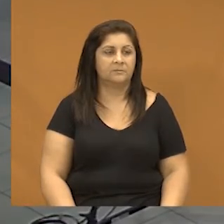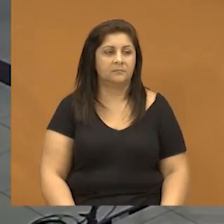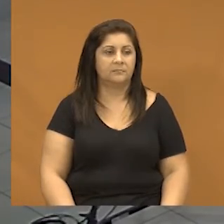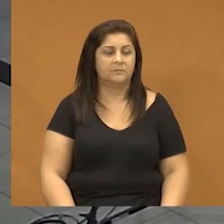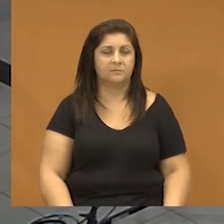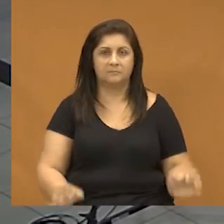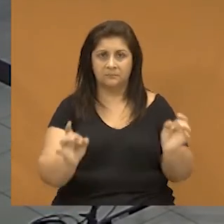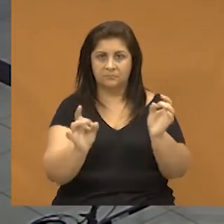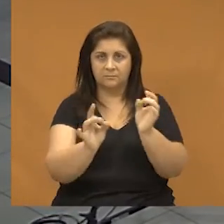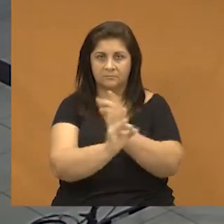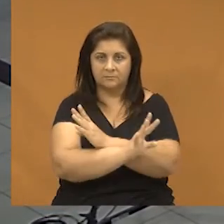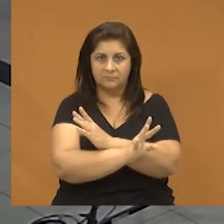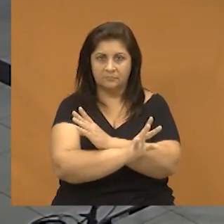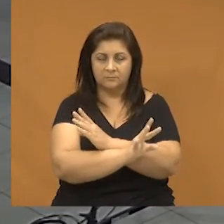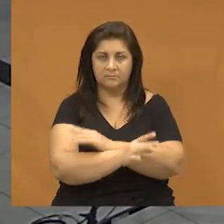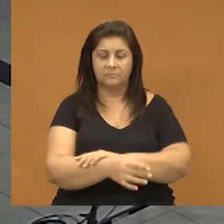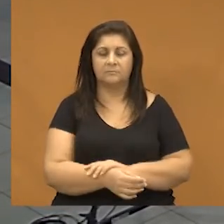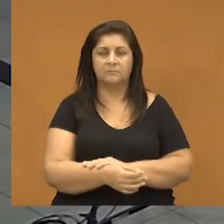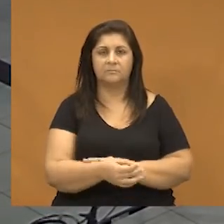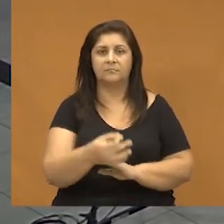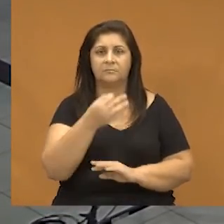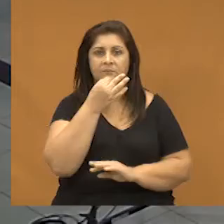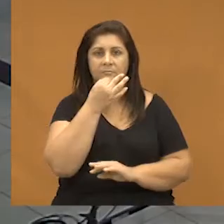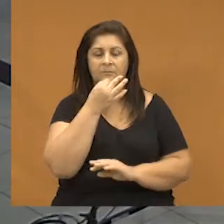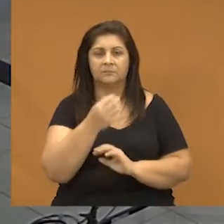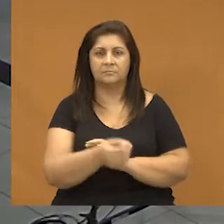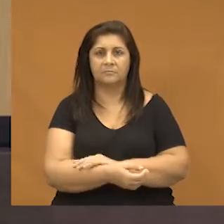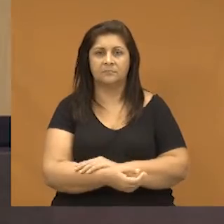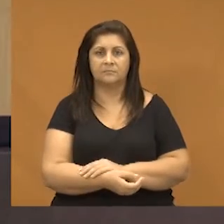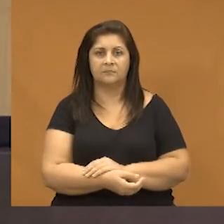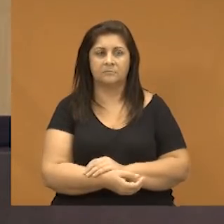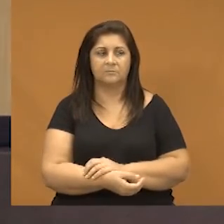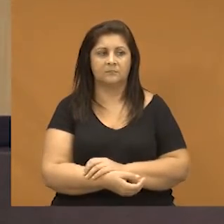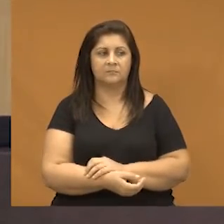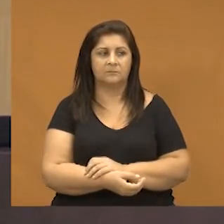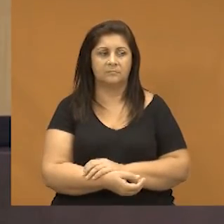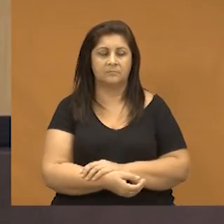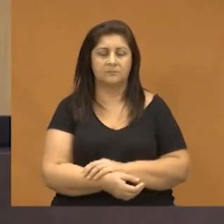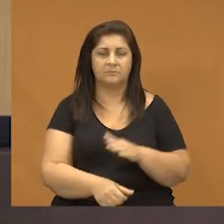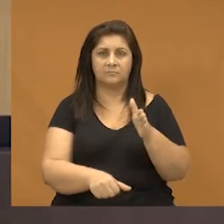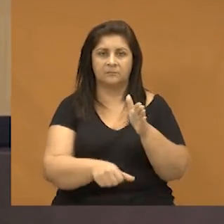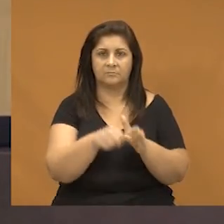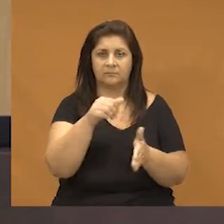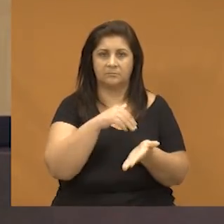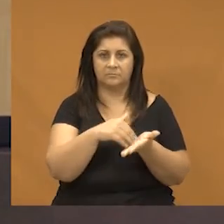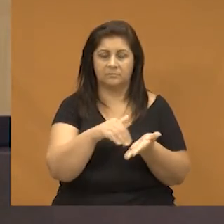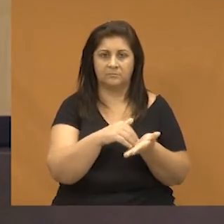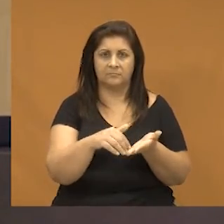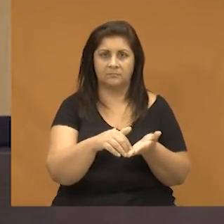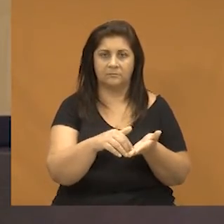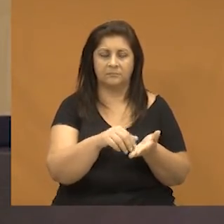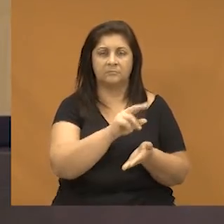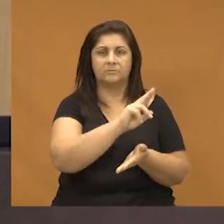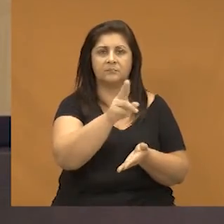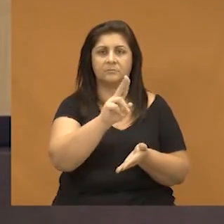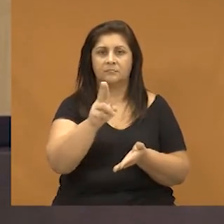Não havendo mais nenhum vereador desejando discutir a matéria, peço ao primeiro secretário que proceda à votação nominal do